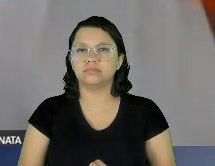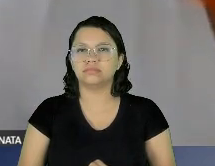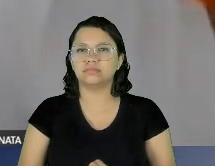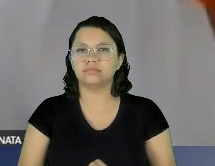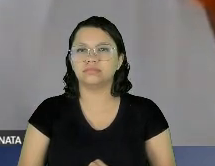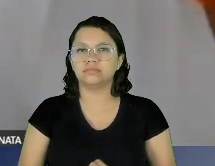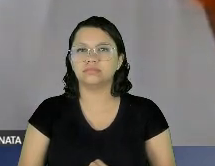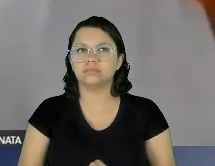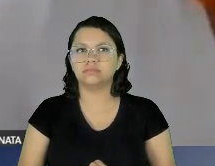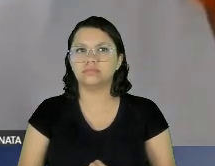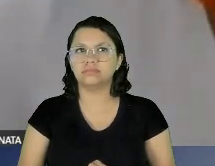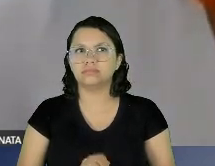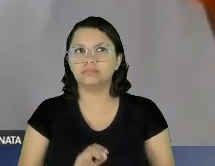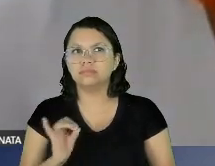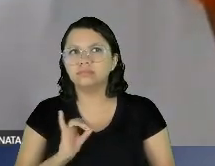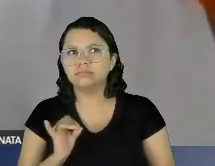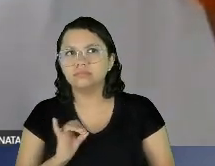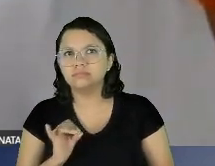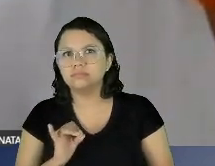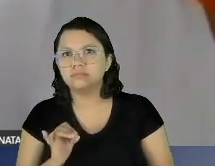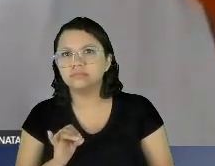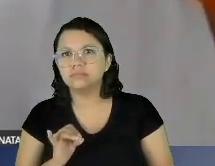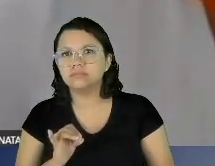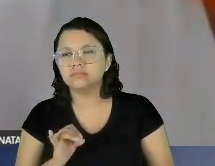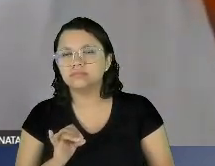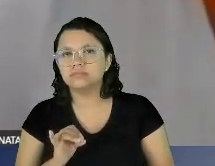Doutora Nálida?